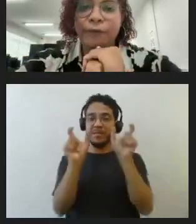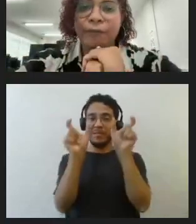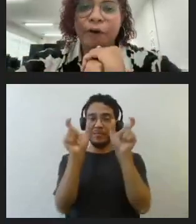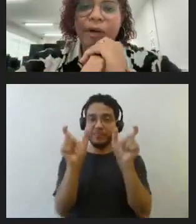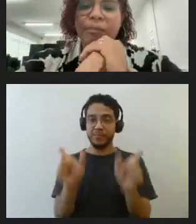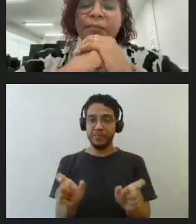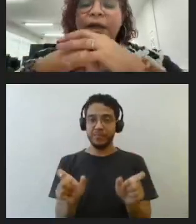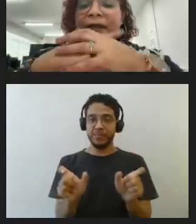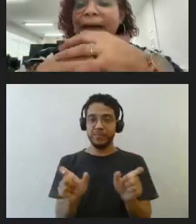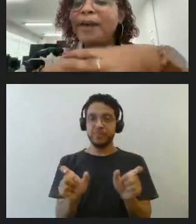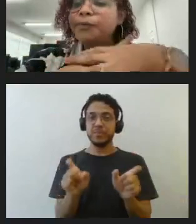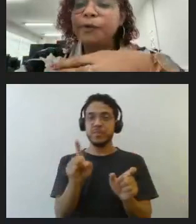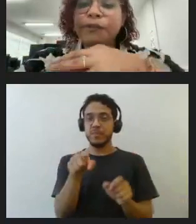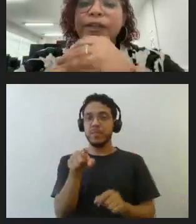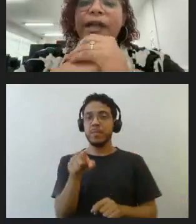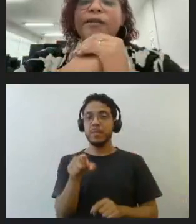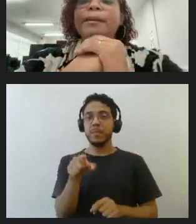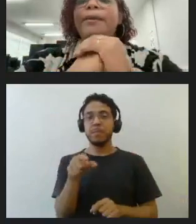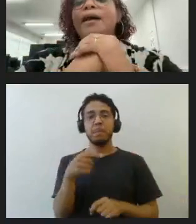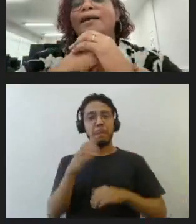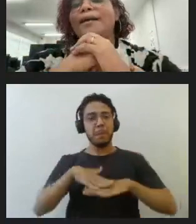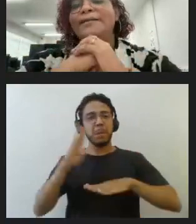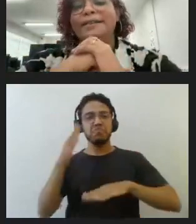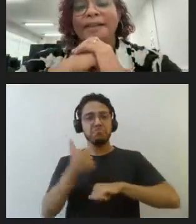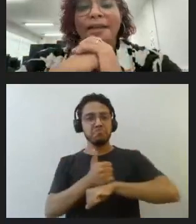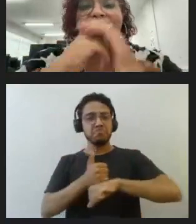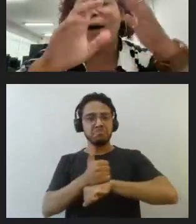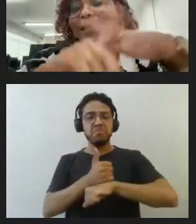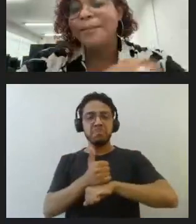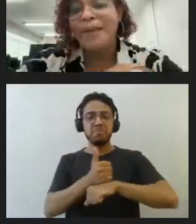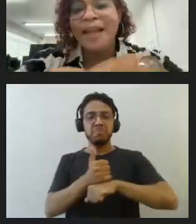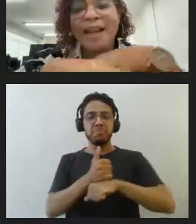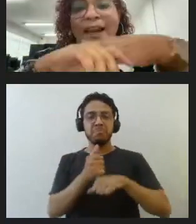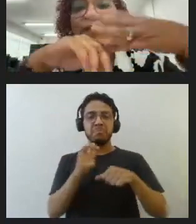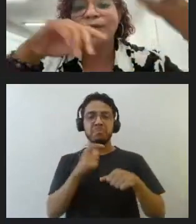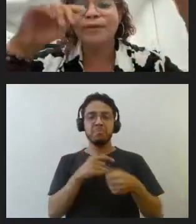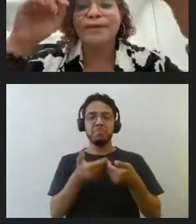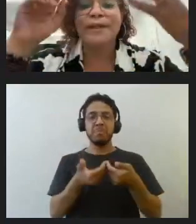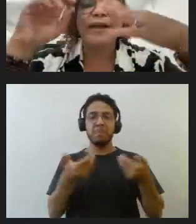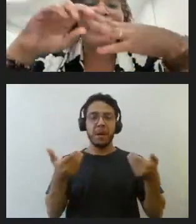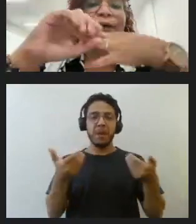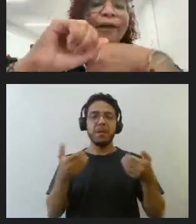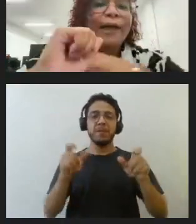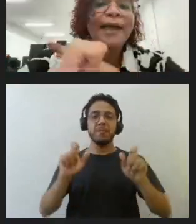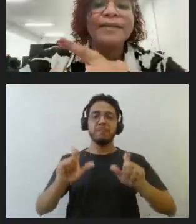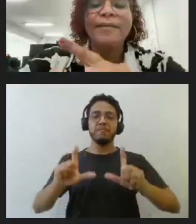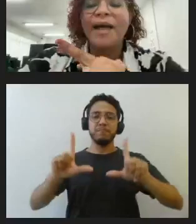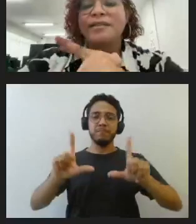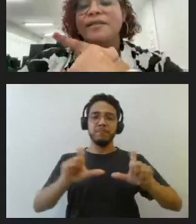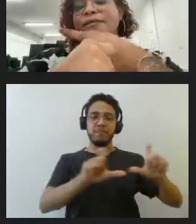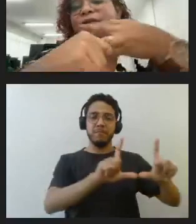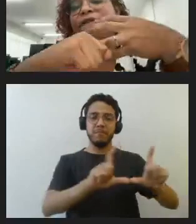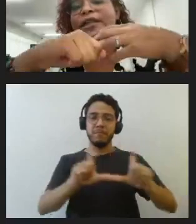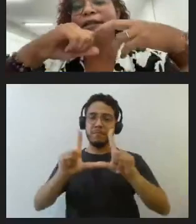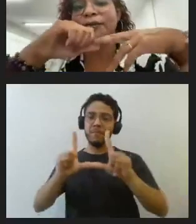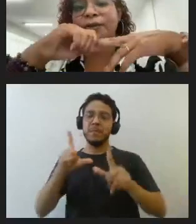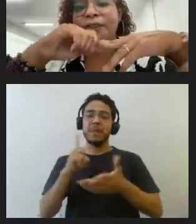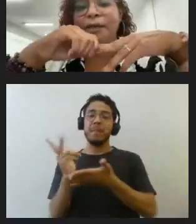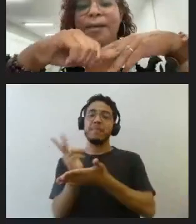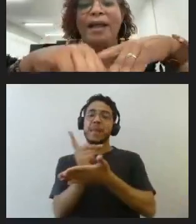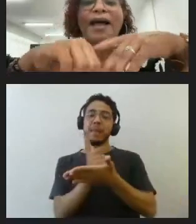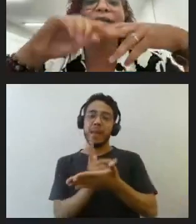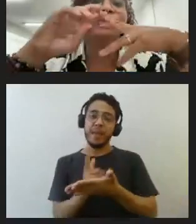é de forma até mais profissional, separa enquadramento, as imagens que vão